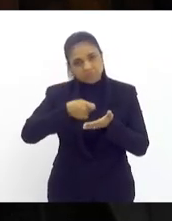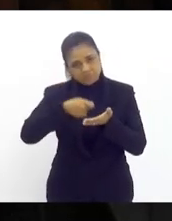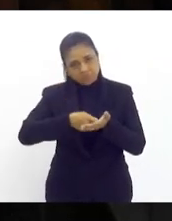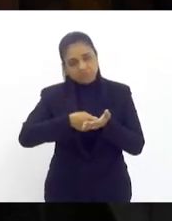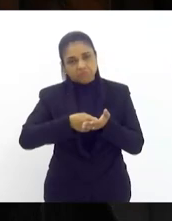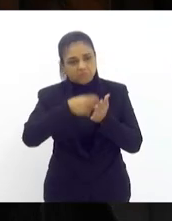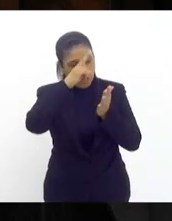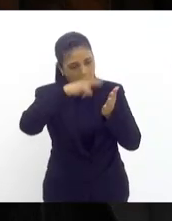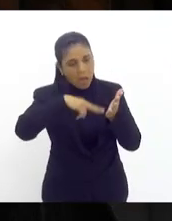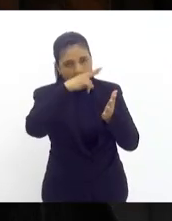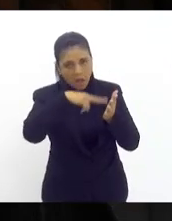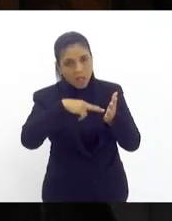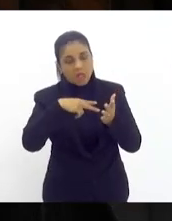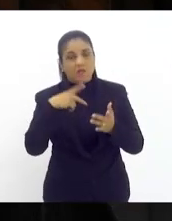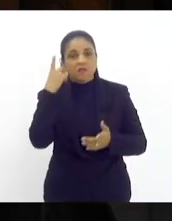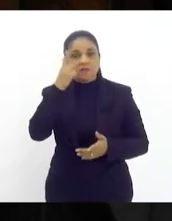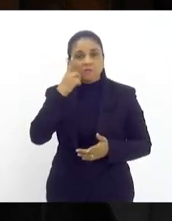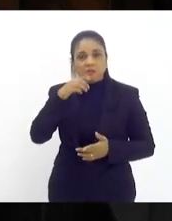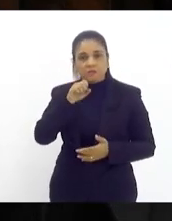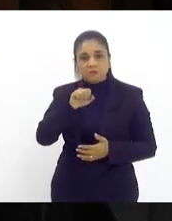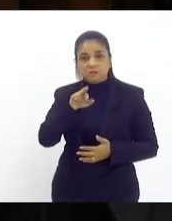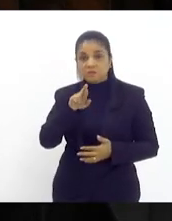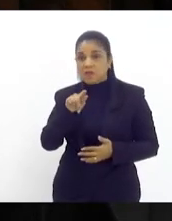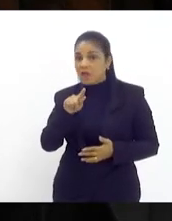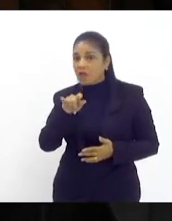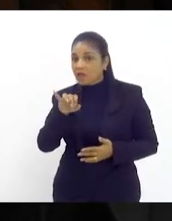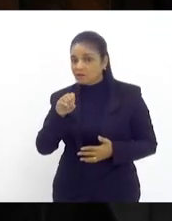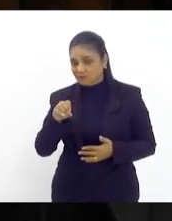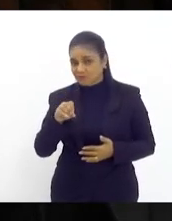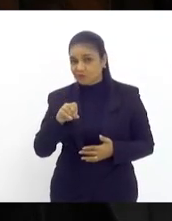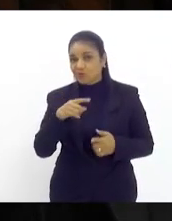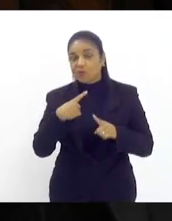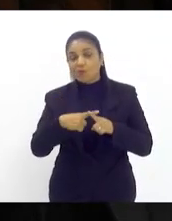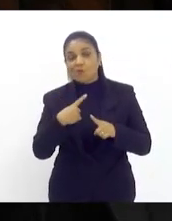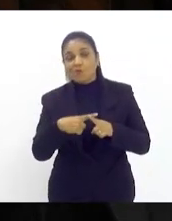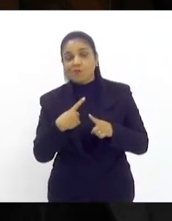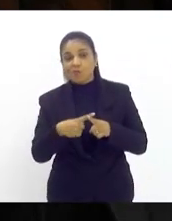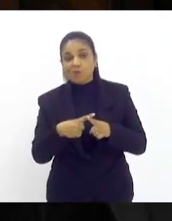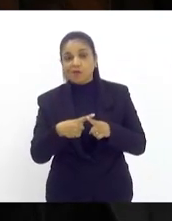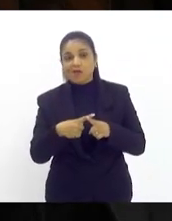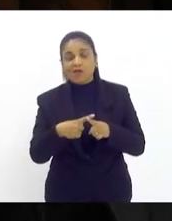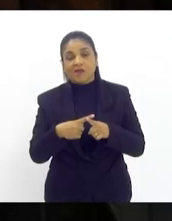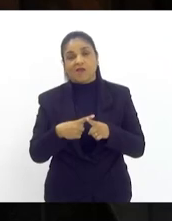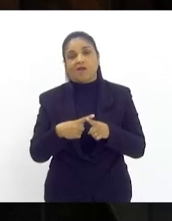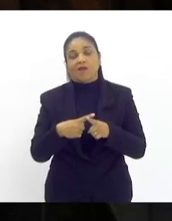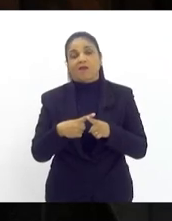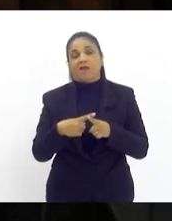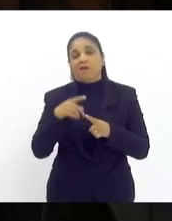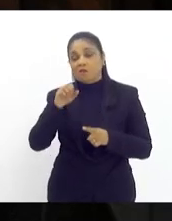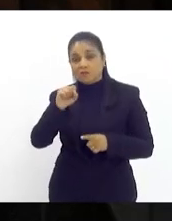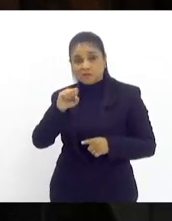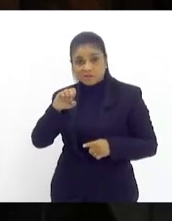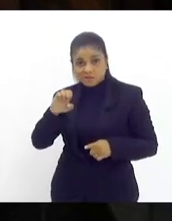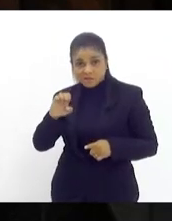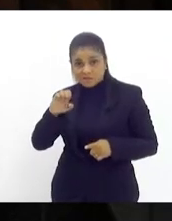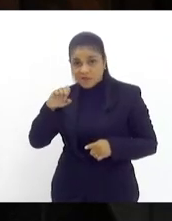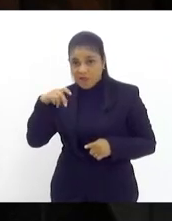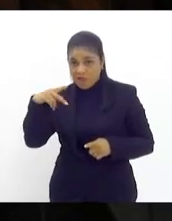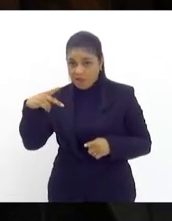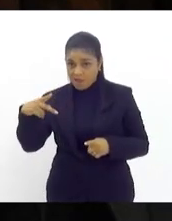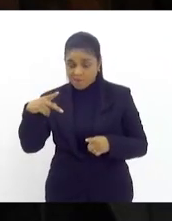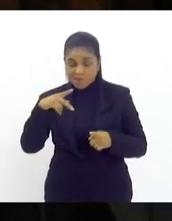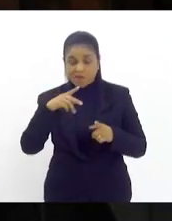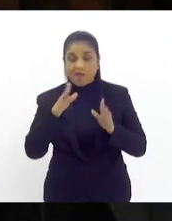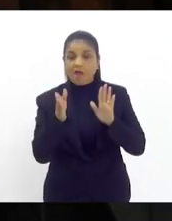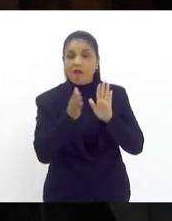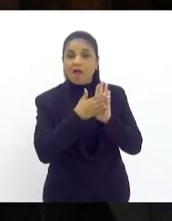Deputado Sérgio a interpretação que deu o CEP a proposta mas como tá